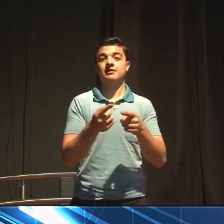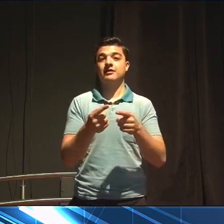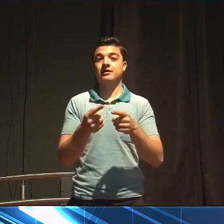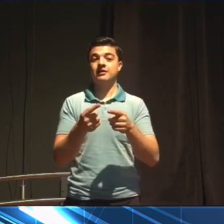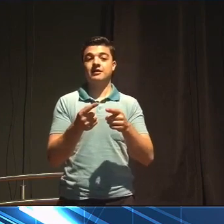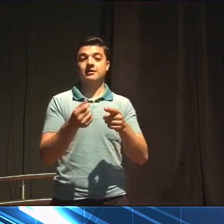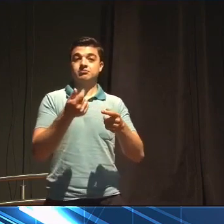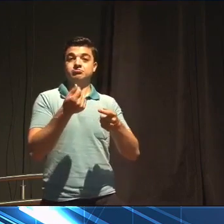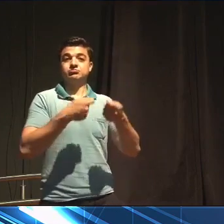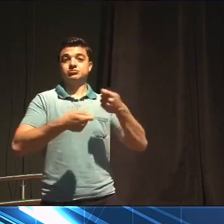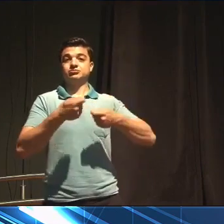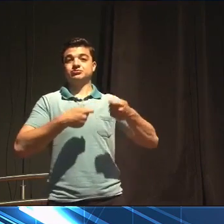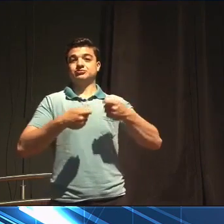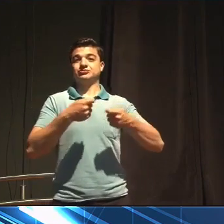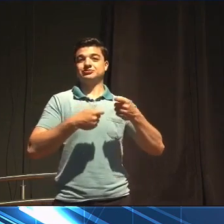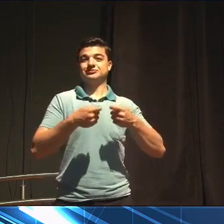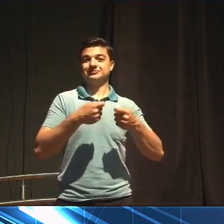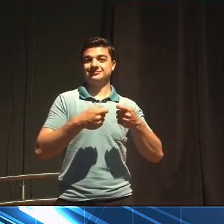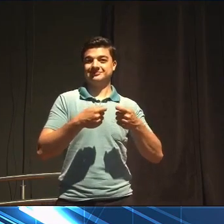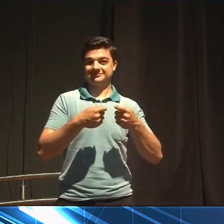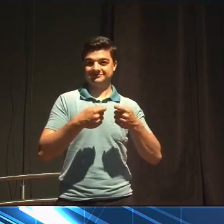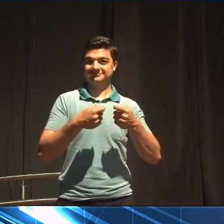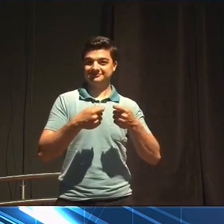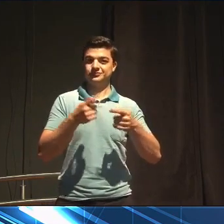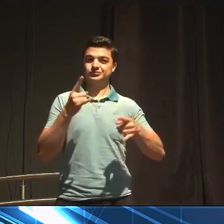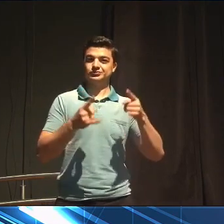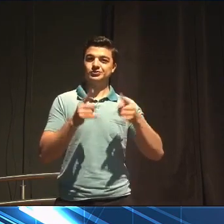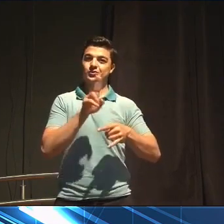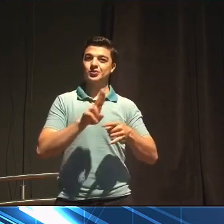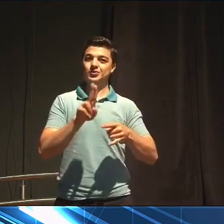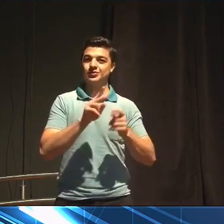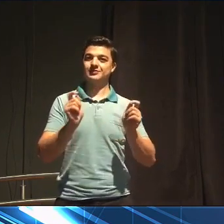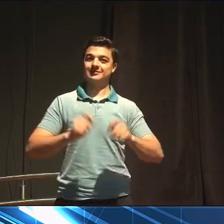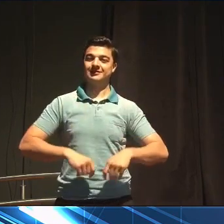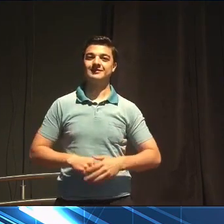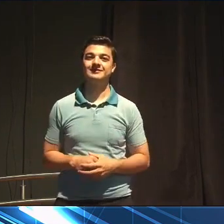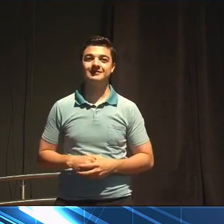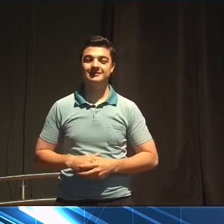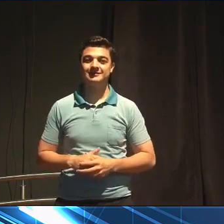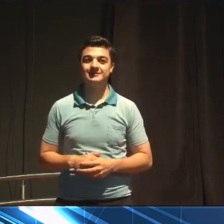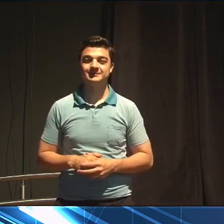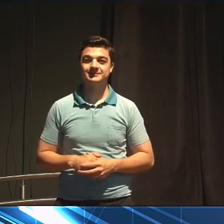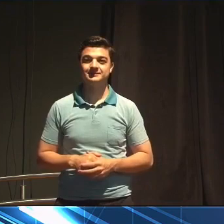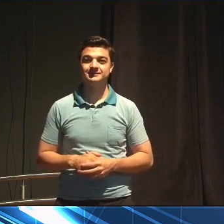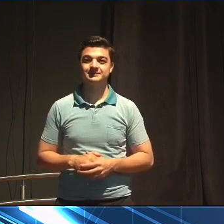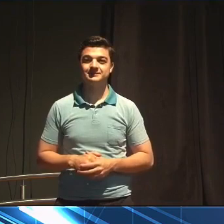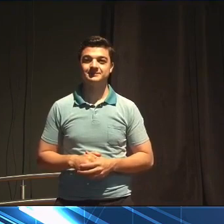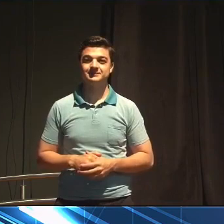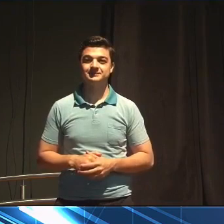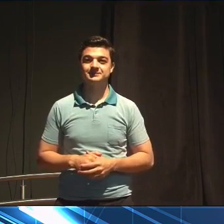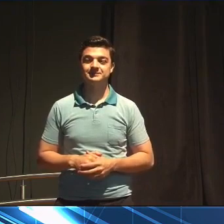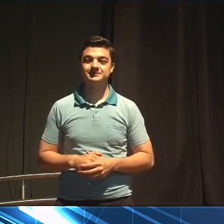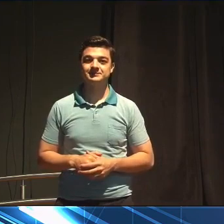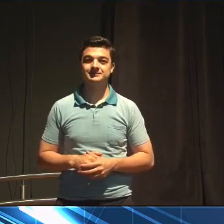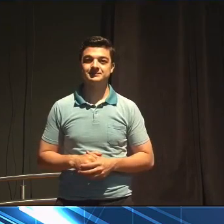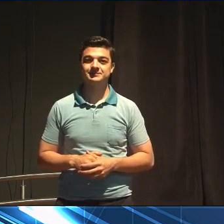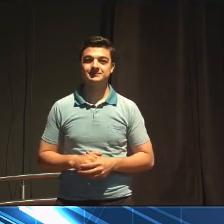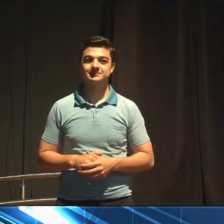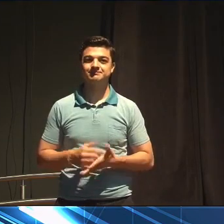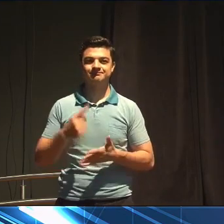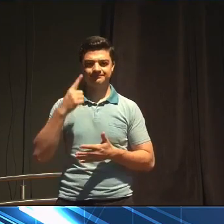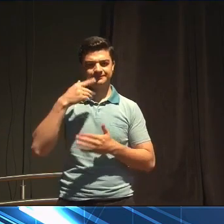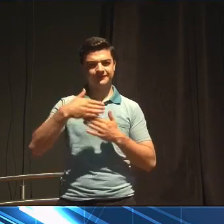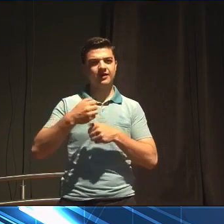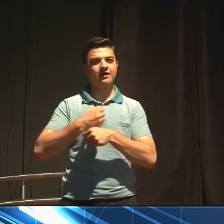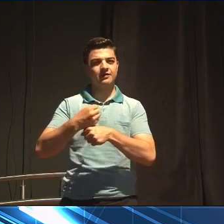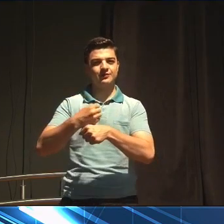A gente acredita que essas 3 coisas vão definir os nossos próximos anos aí, na tecnologia,